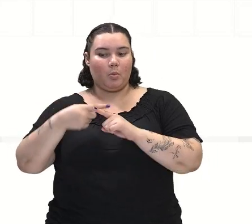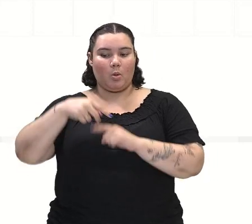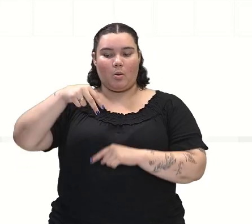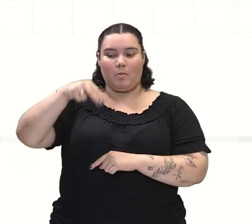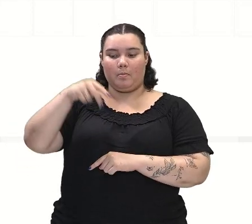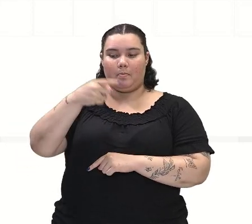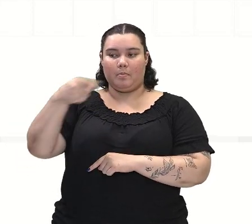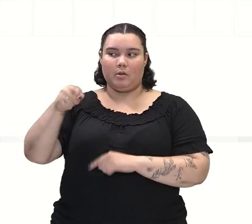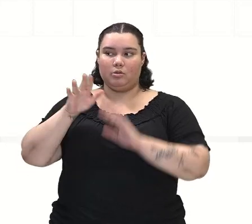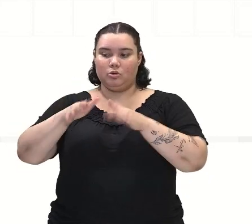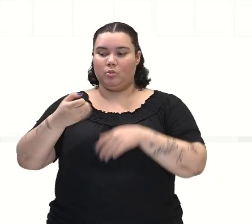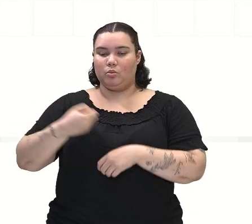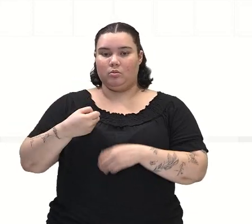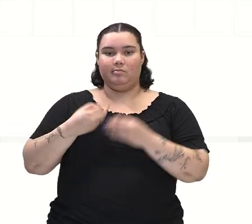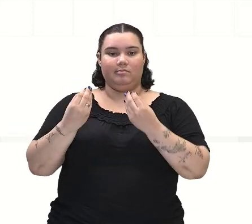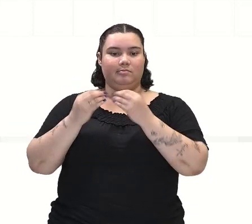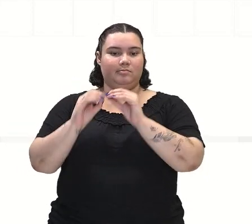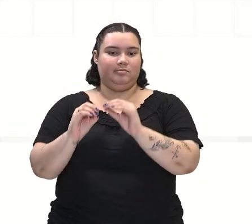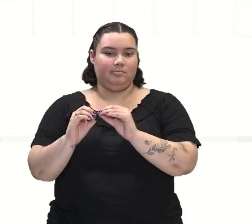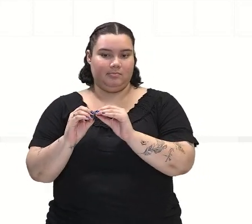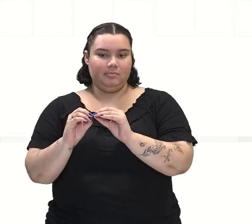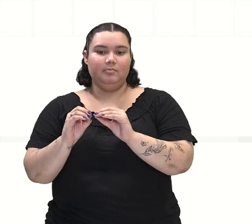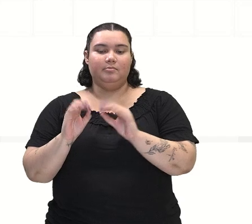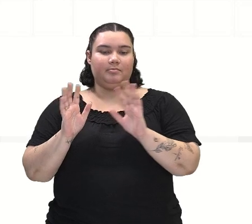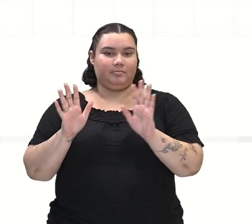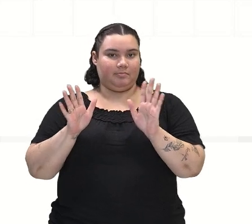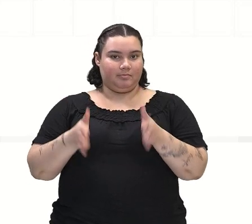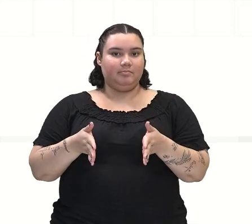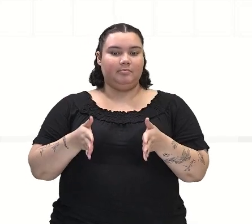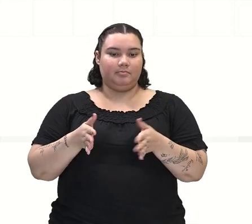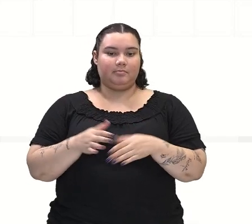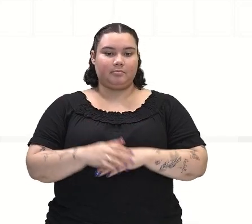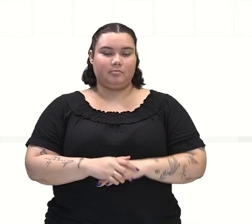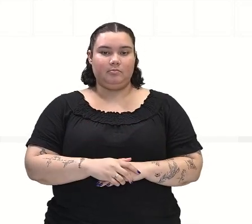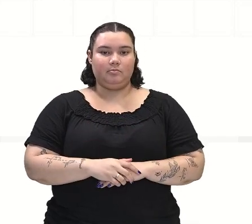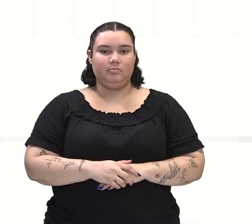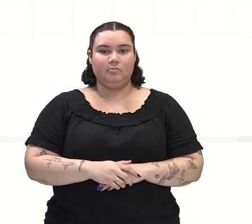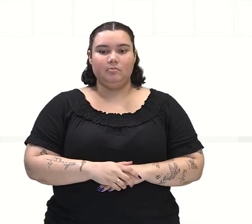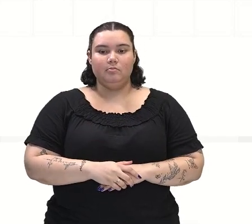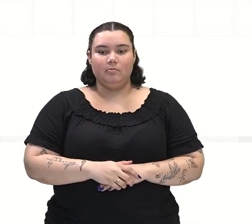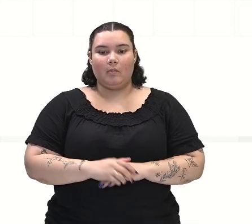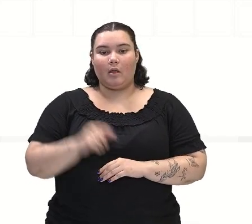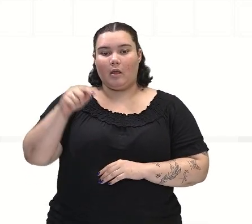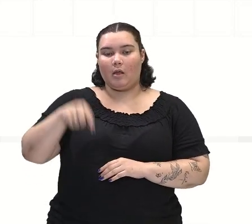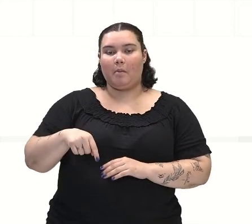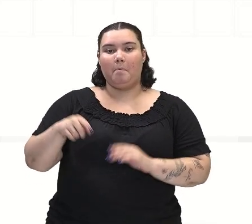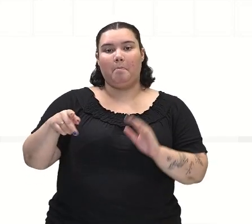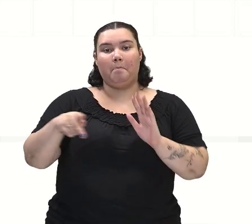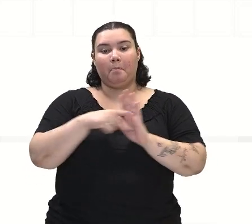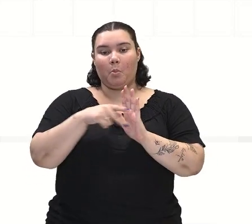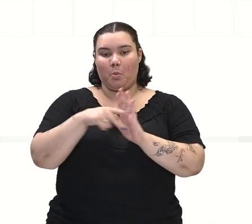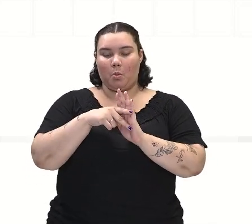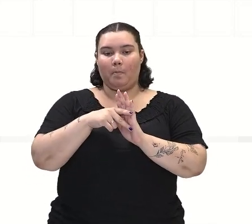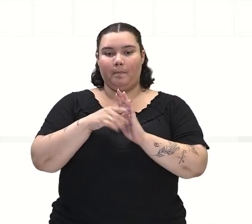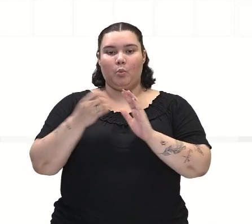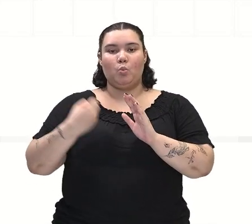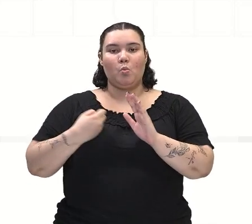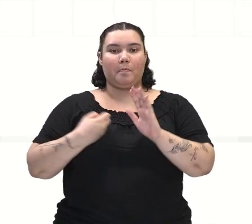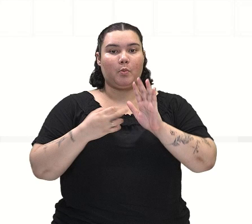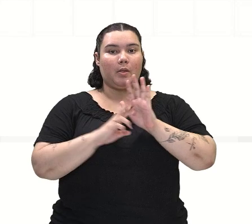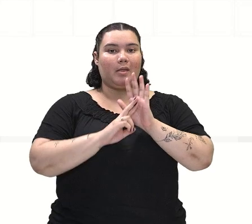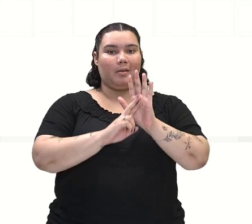já estaria aqui, ó. Eu já trocaria o π por uma medida dele, a medida inteira dele, que